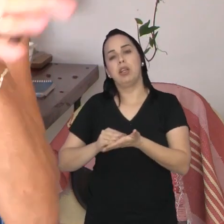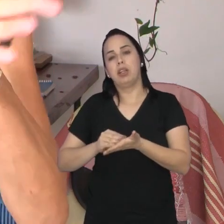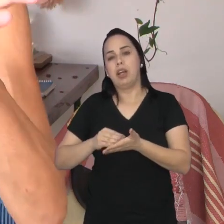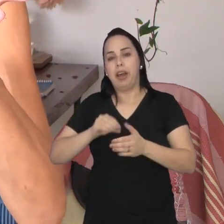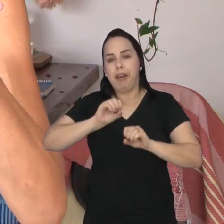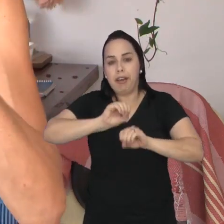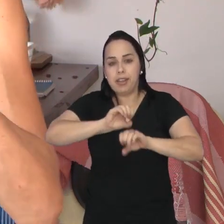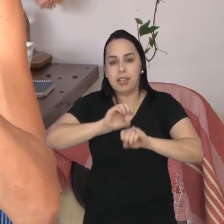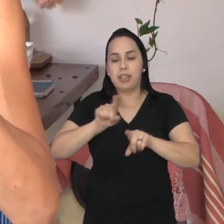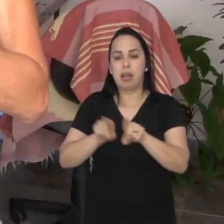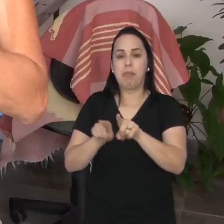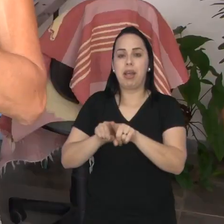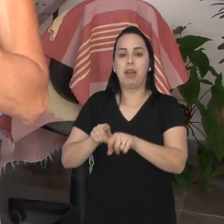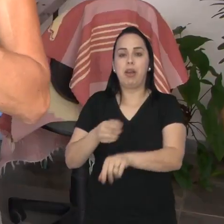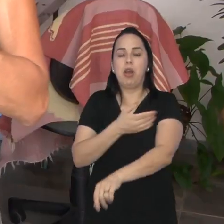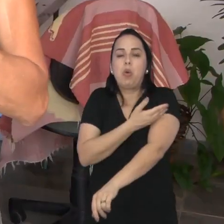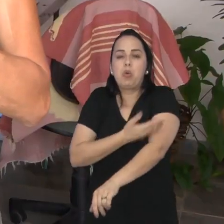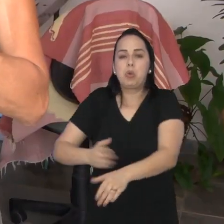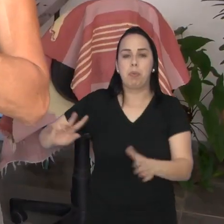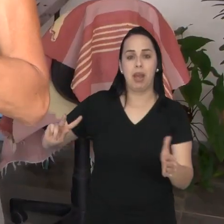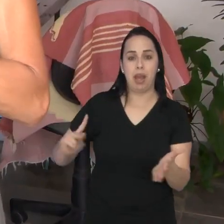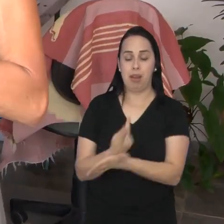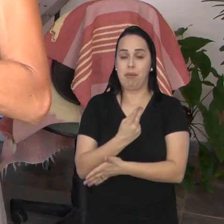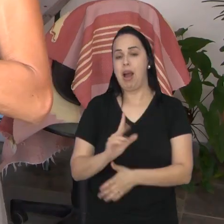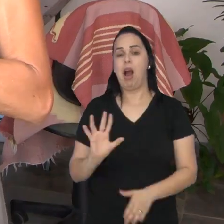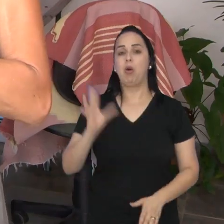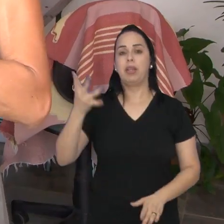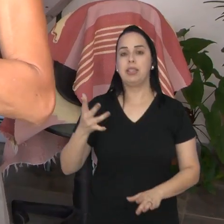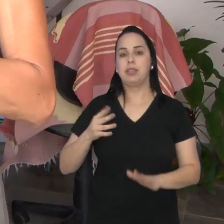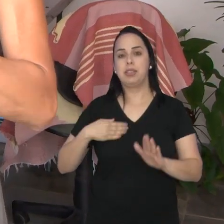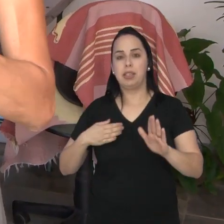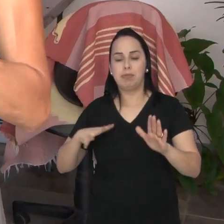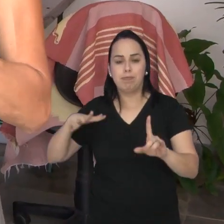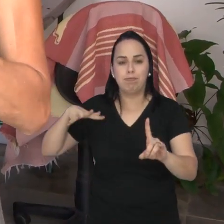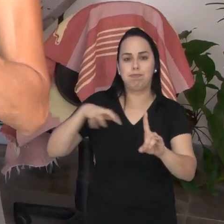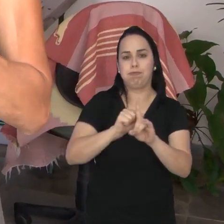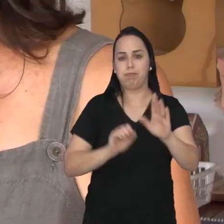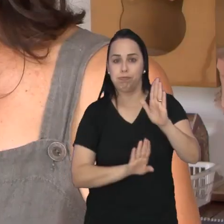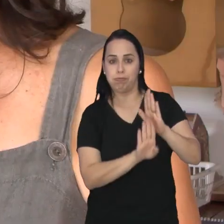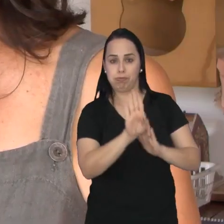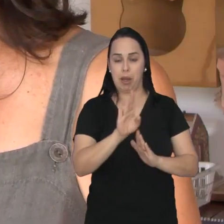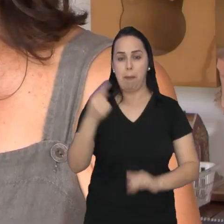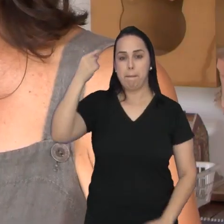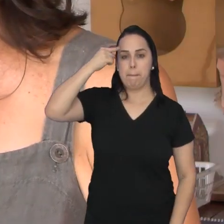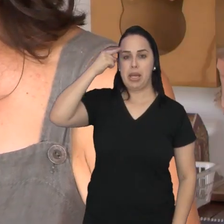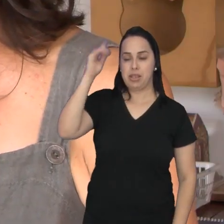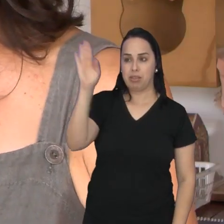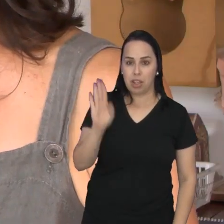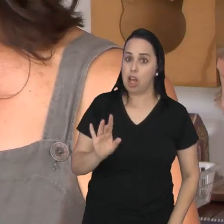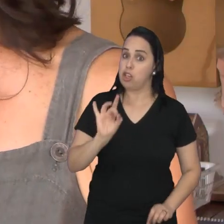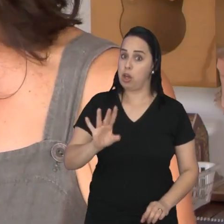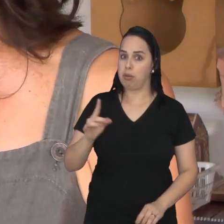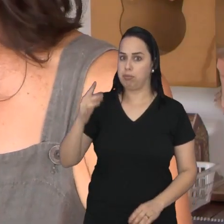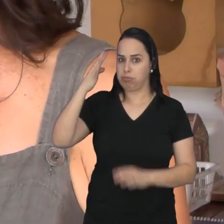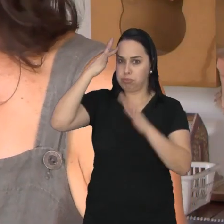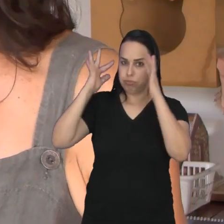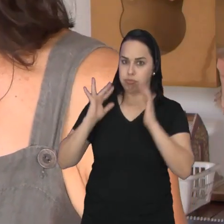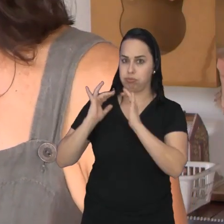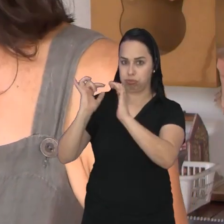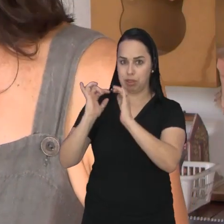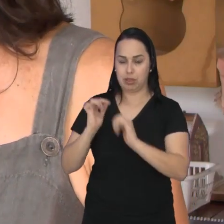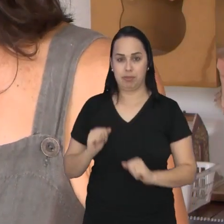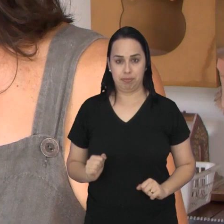maus costumes no trânsito ajudaram a manter os altos índices de acidentes. Quando a gente pensa no trânsito no Brasil, só uma